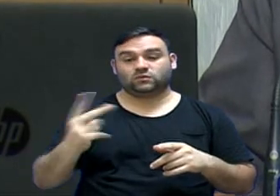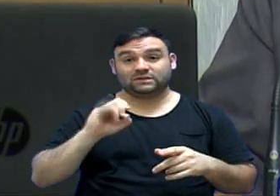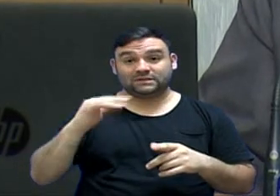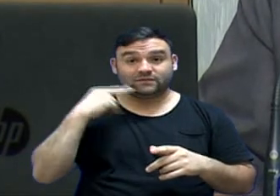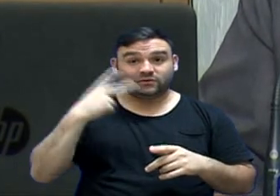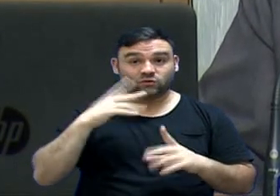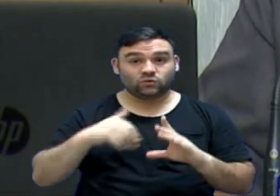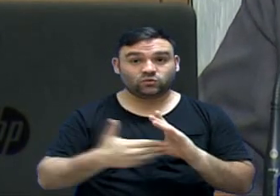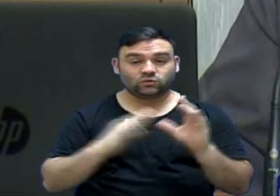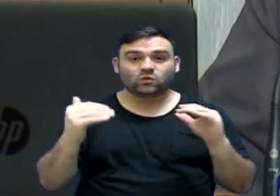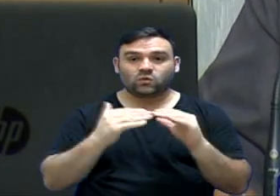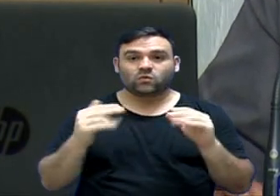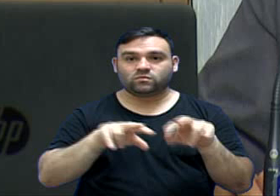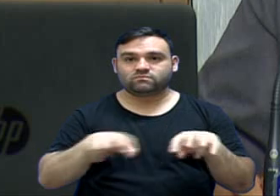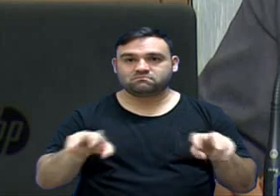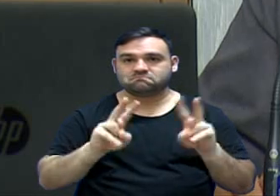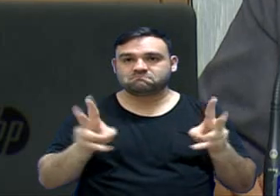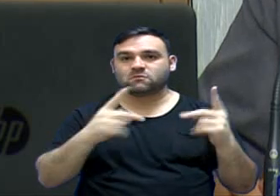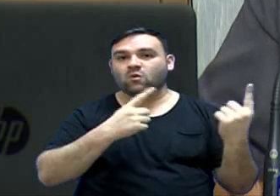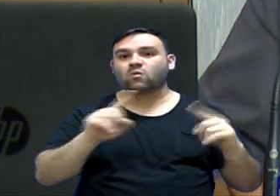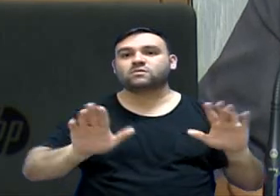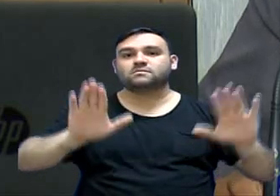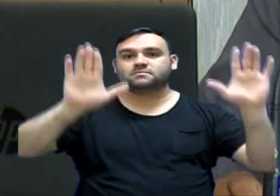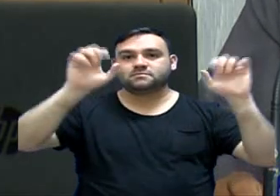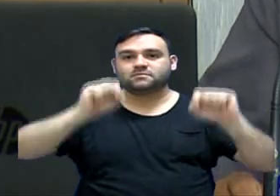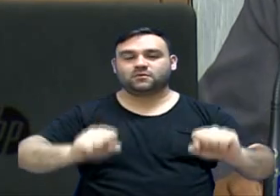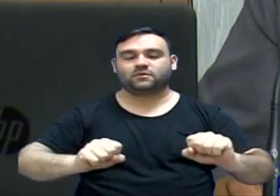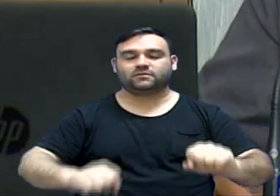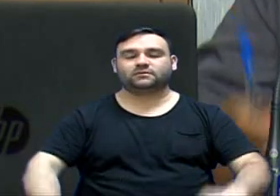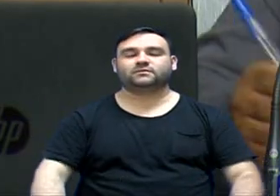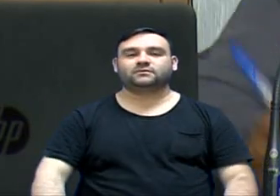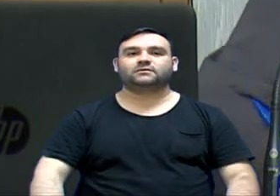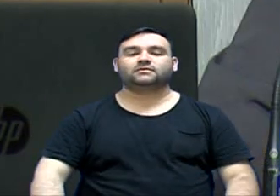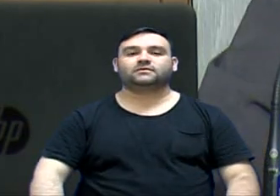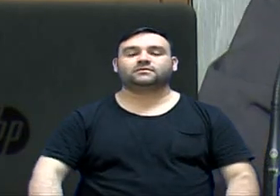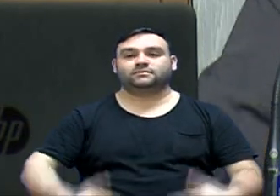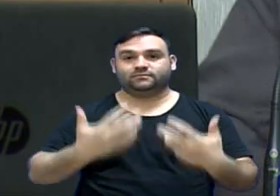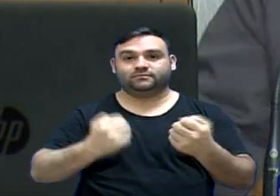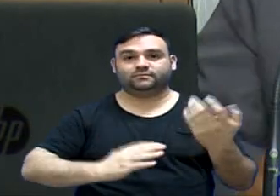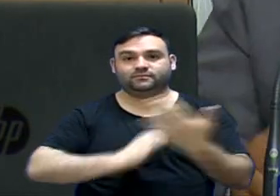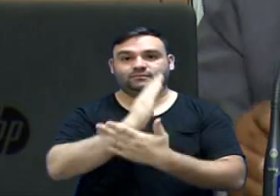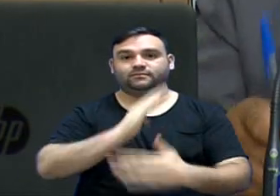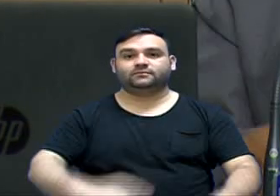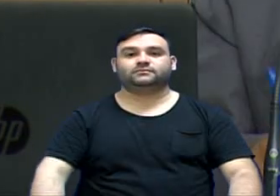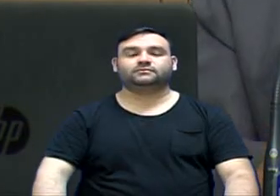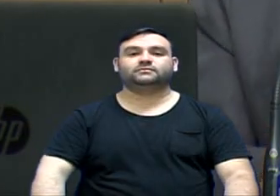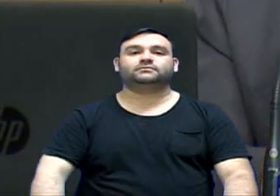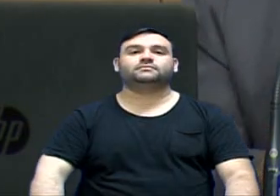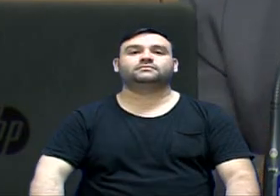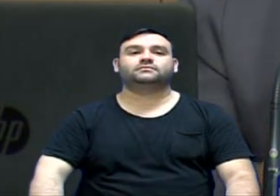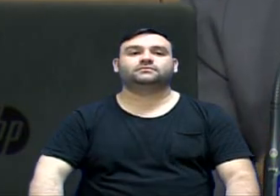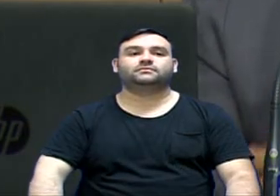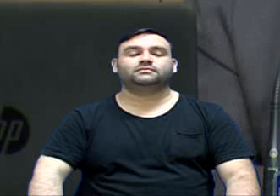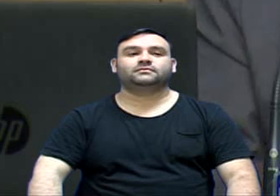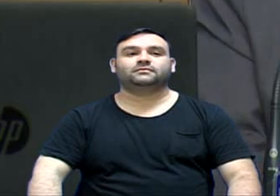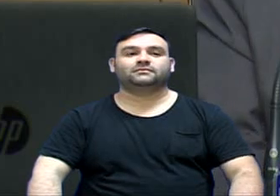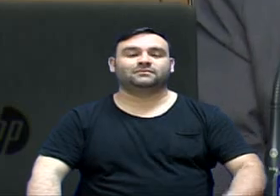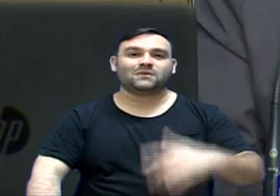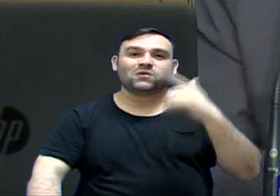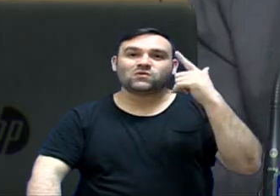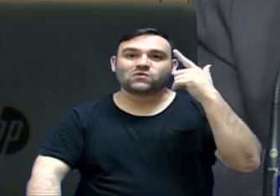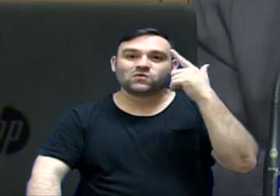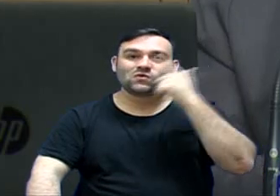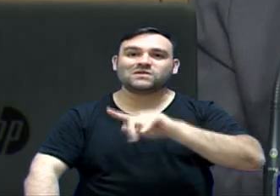vereadores que concordam, permaneçam como estão. Os contrários, que eles manifestar, aprovado. É, graças a Deus